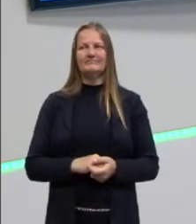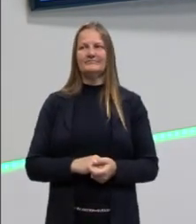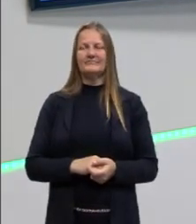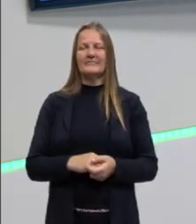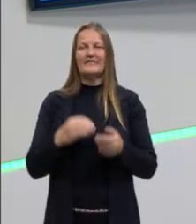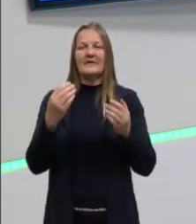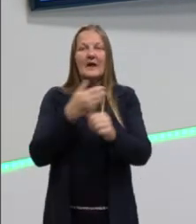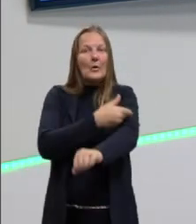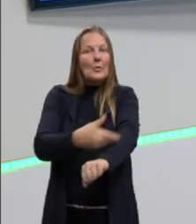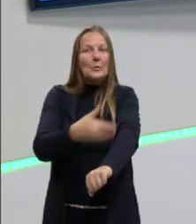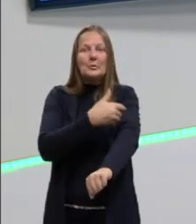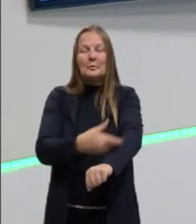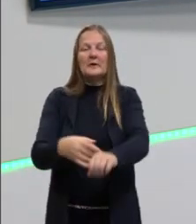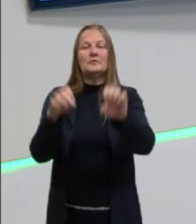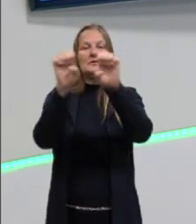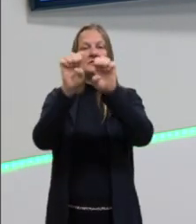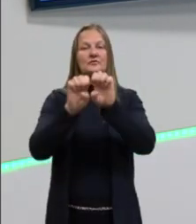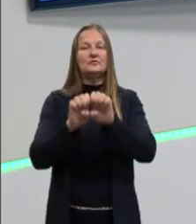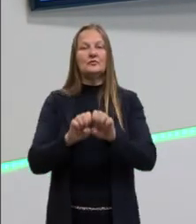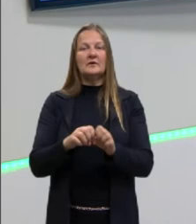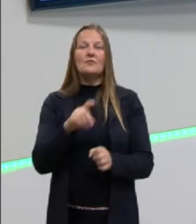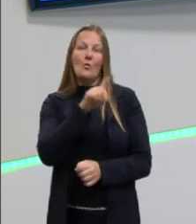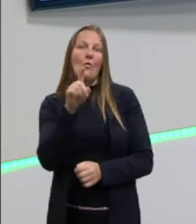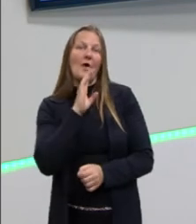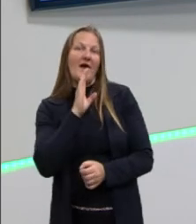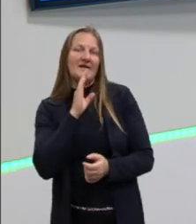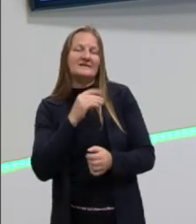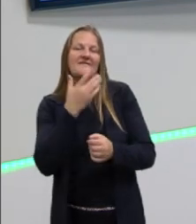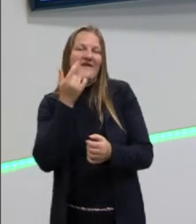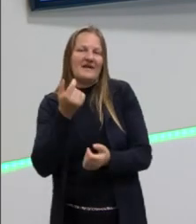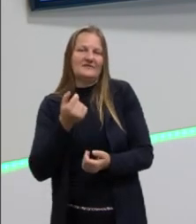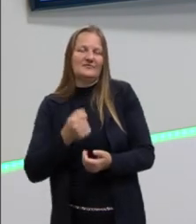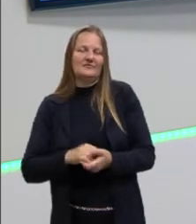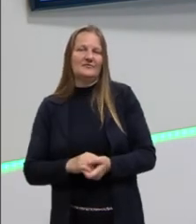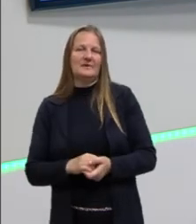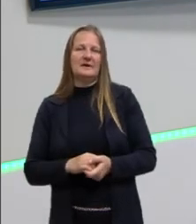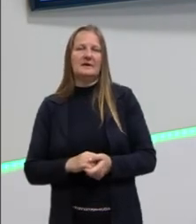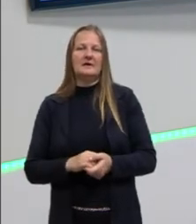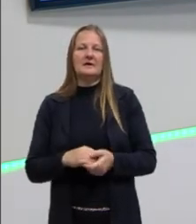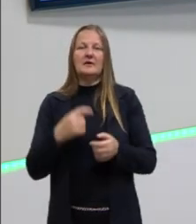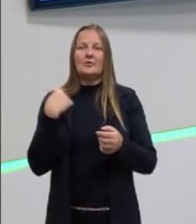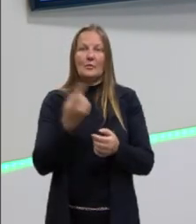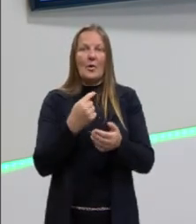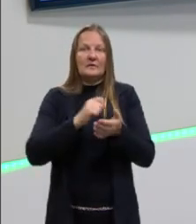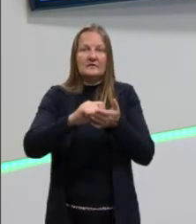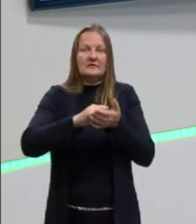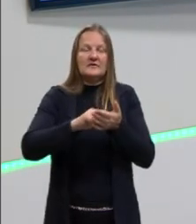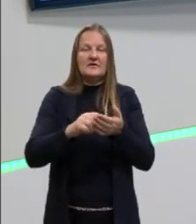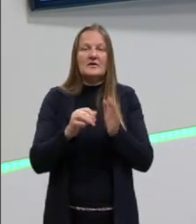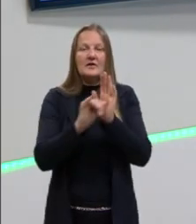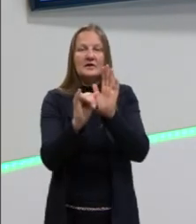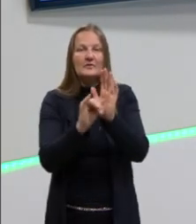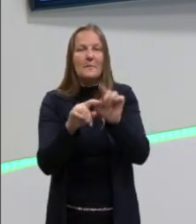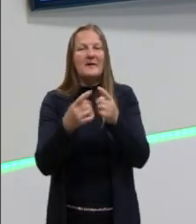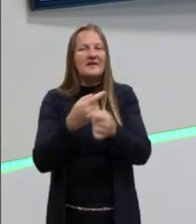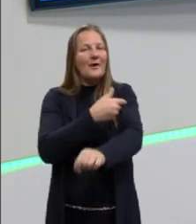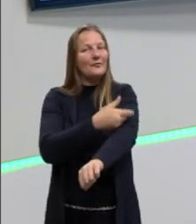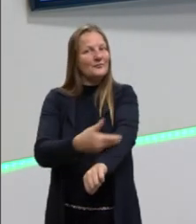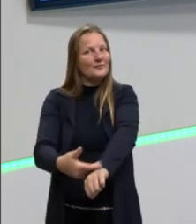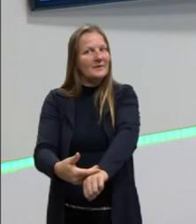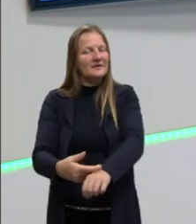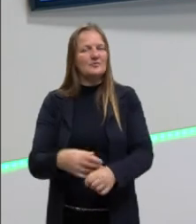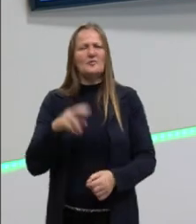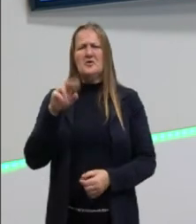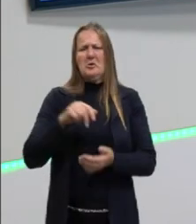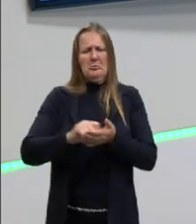já estamos habituados a estrutura desse tipo de texto por mais que a gente não escreva textos narrativos Ah mas eu nunca